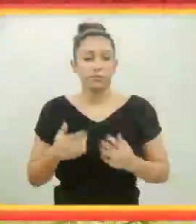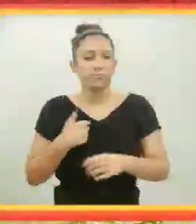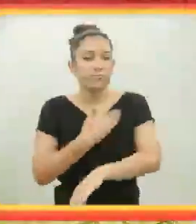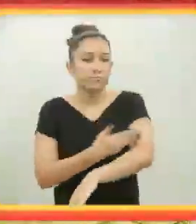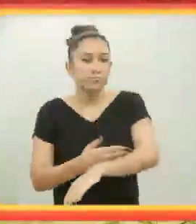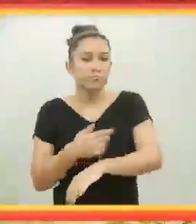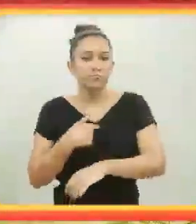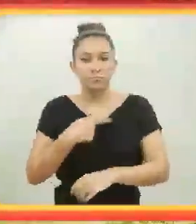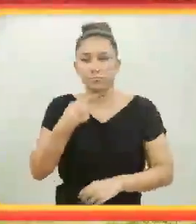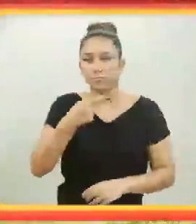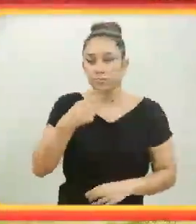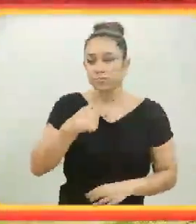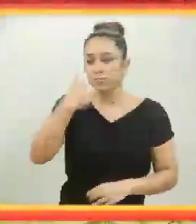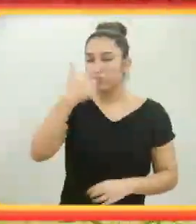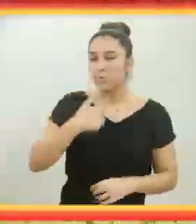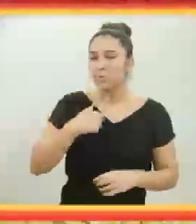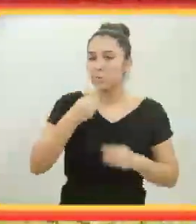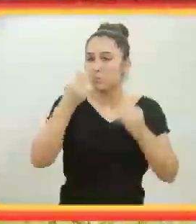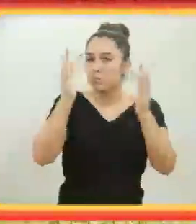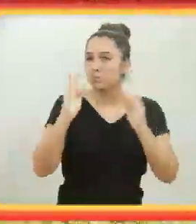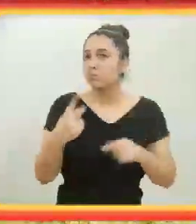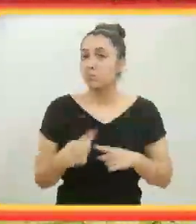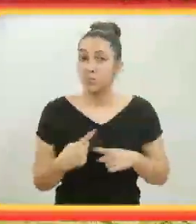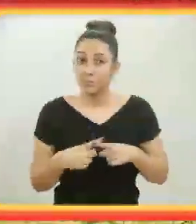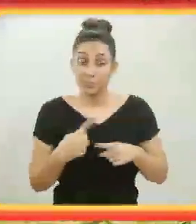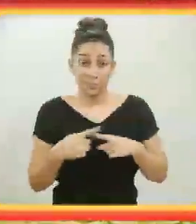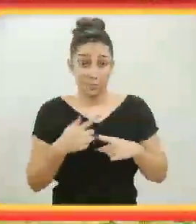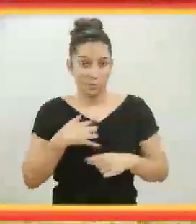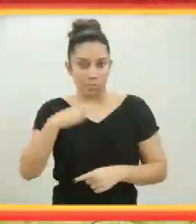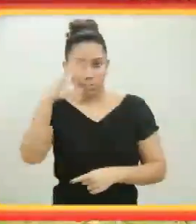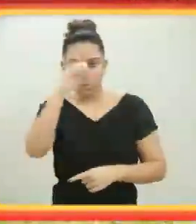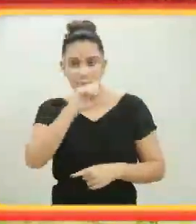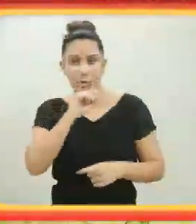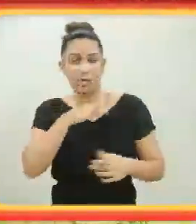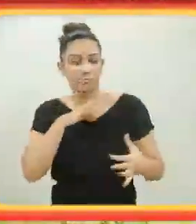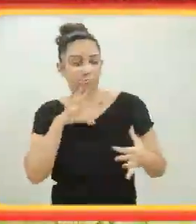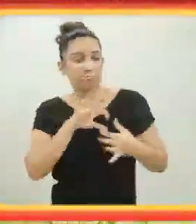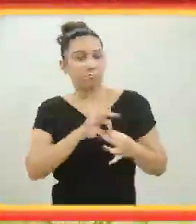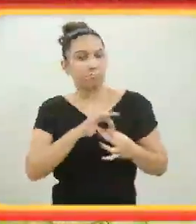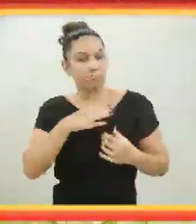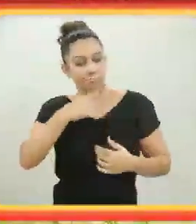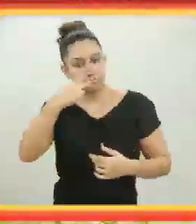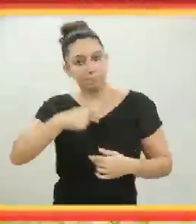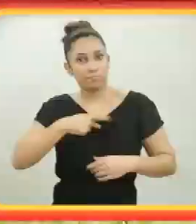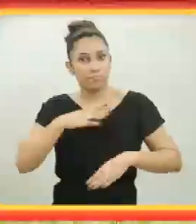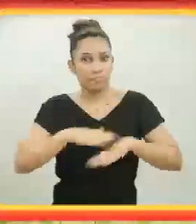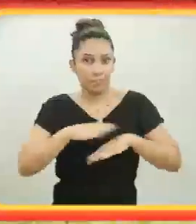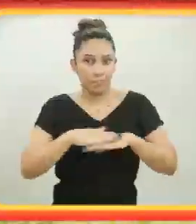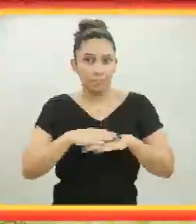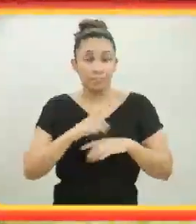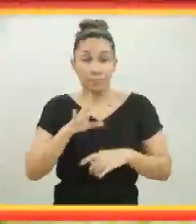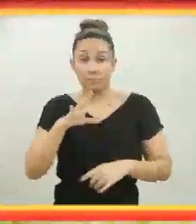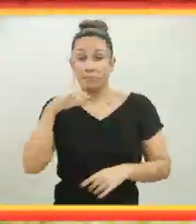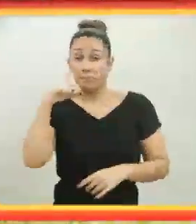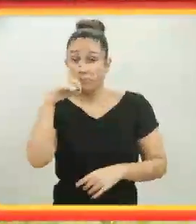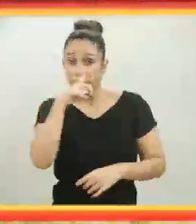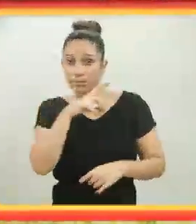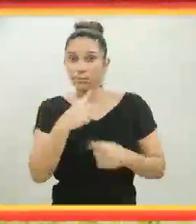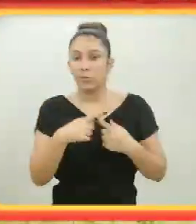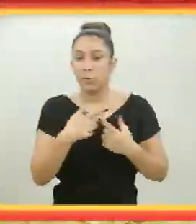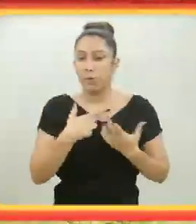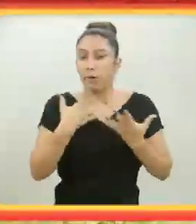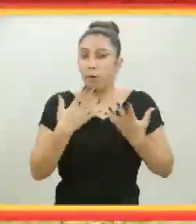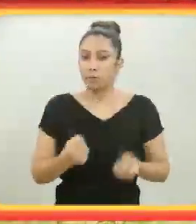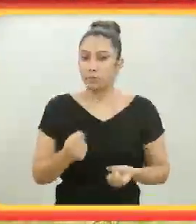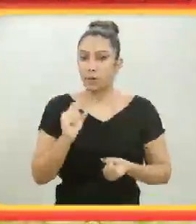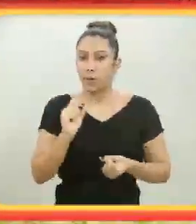Eu costumo dizer que eu me sinto muito feliz. Por quê? Porque eu aprendi a lidar comigo mesma,